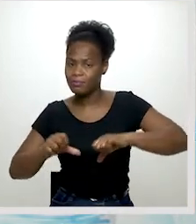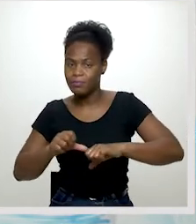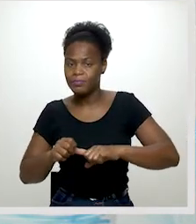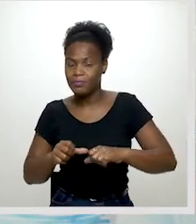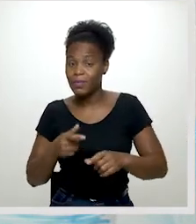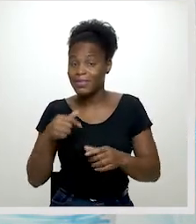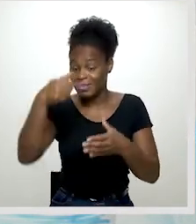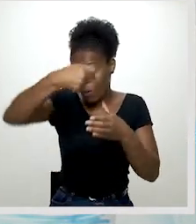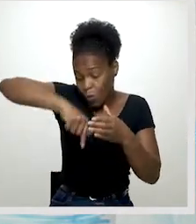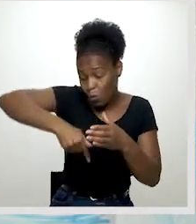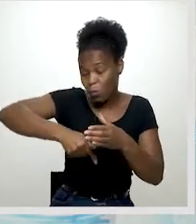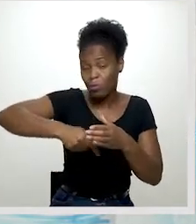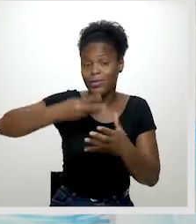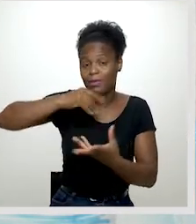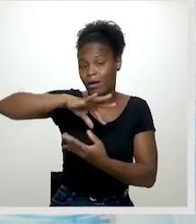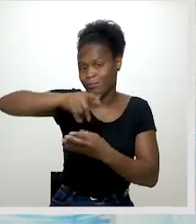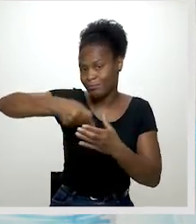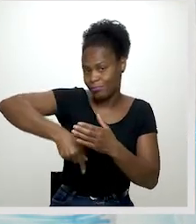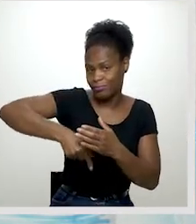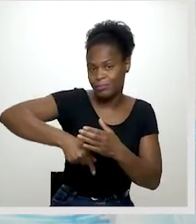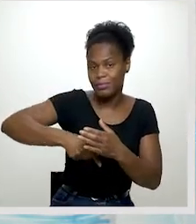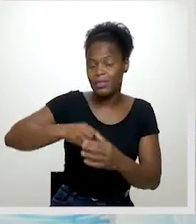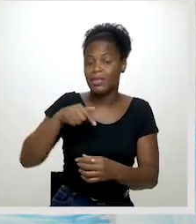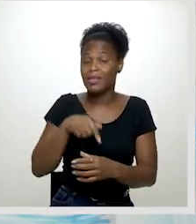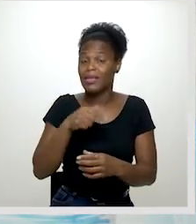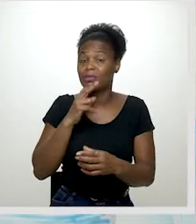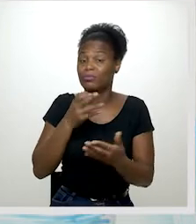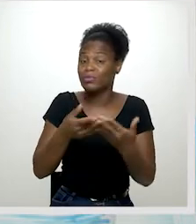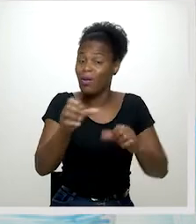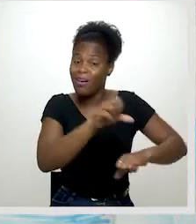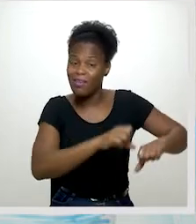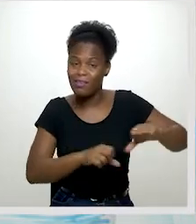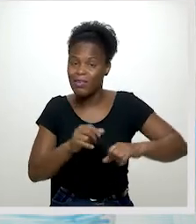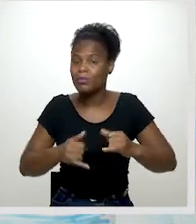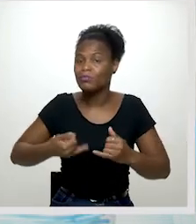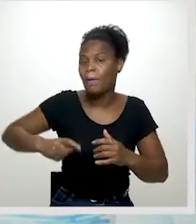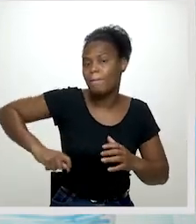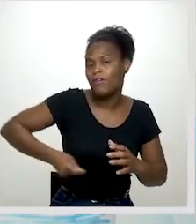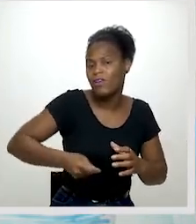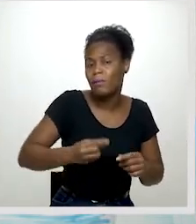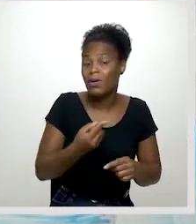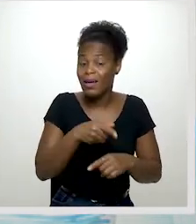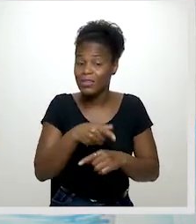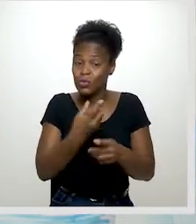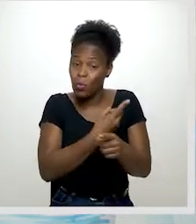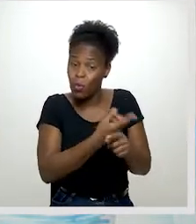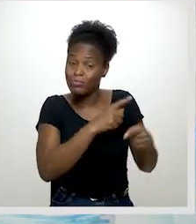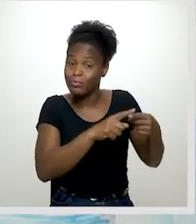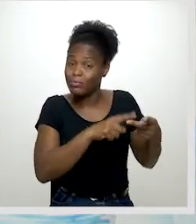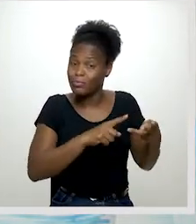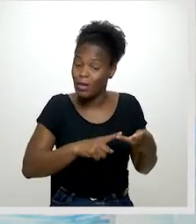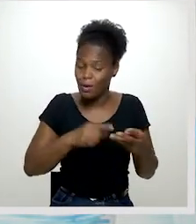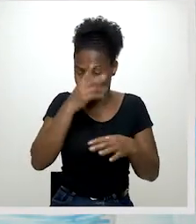interior. E essas reações químicas provocadas por esses fenómenos, que acabamos agora de ver na